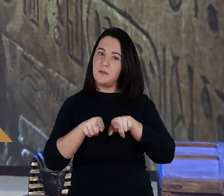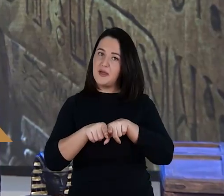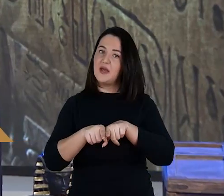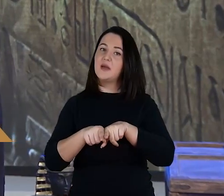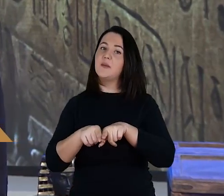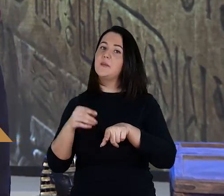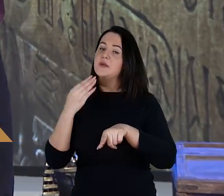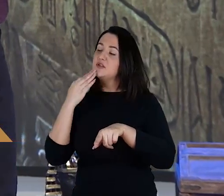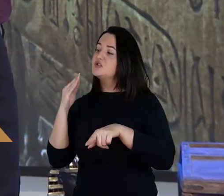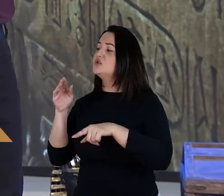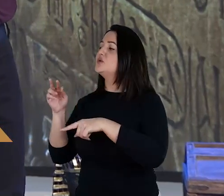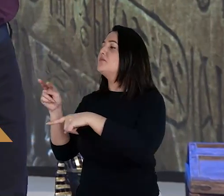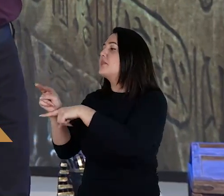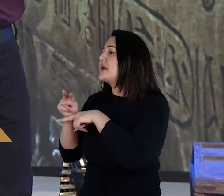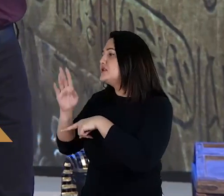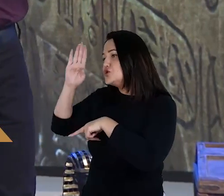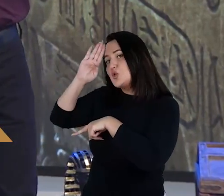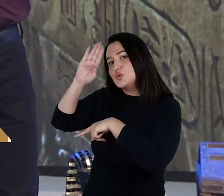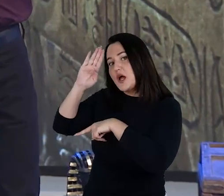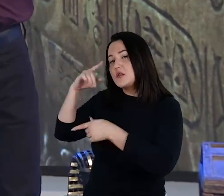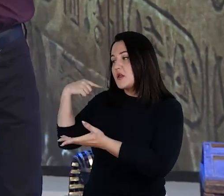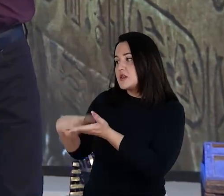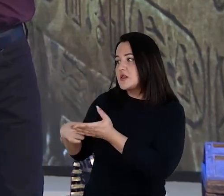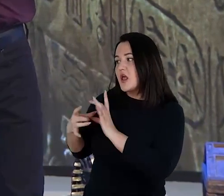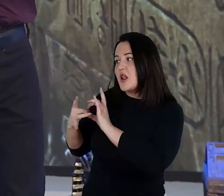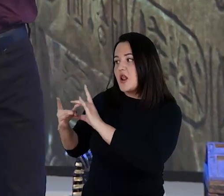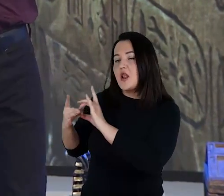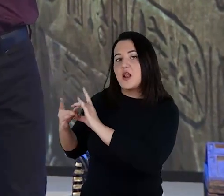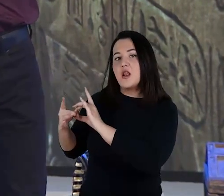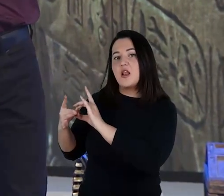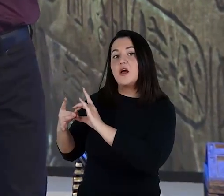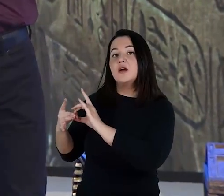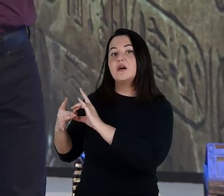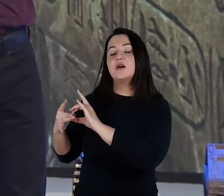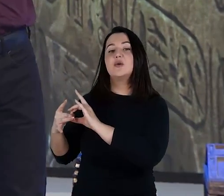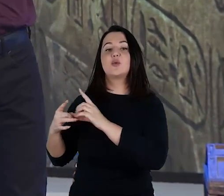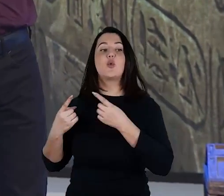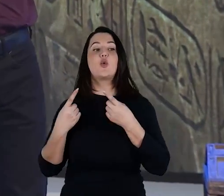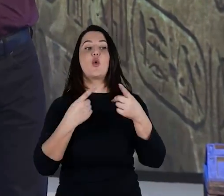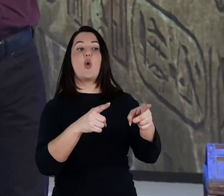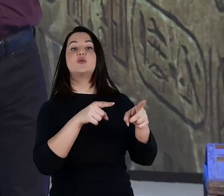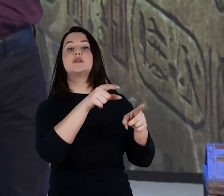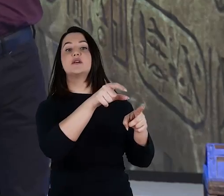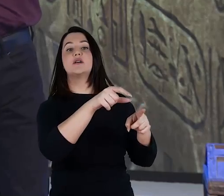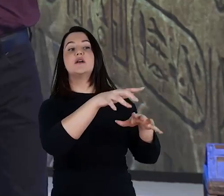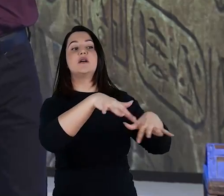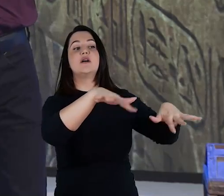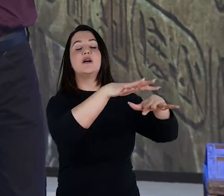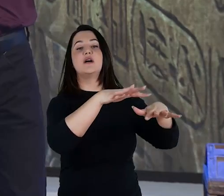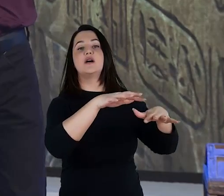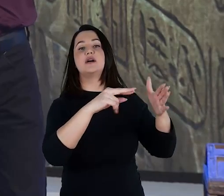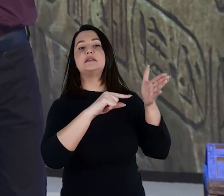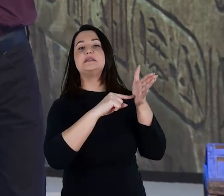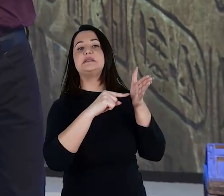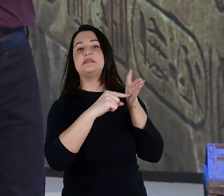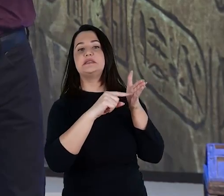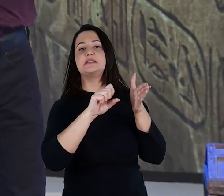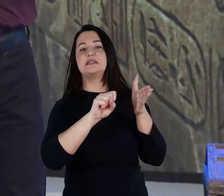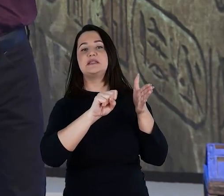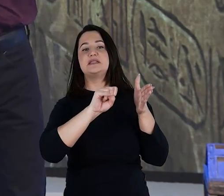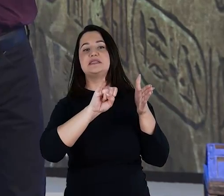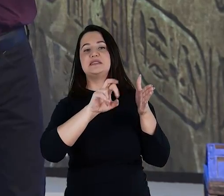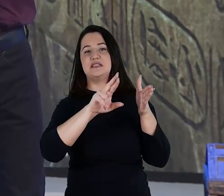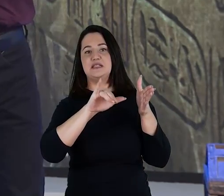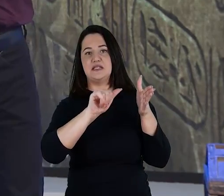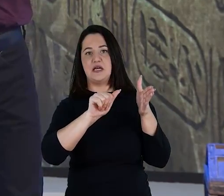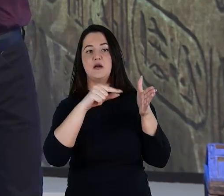exércitos mercenários dentre os heteus numa luta contra os seus inimigos, no caso contra os sírios, que aconteceu na época do rei Joram,